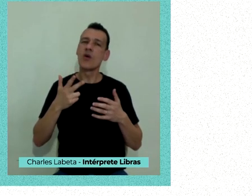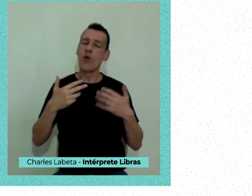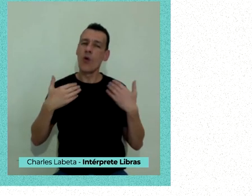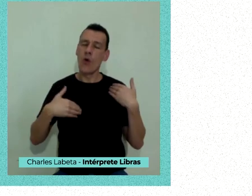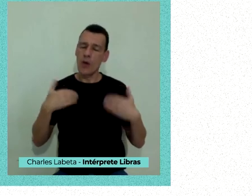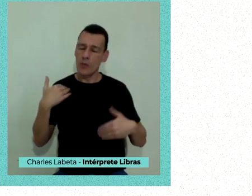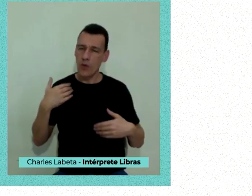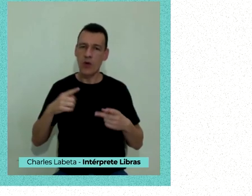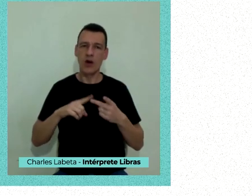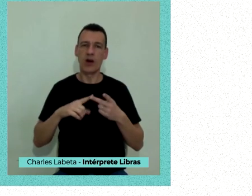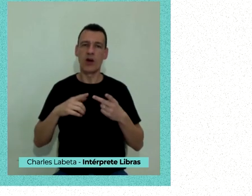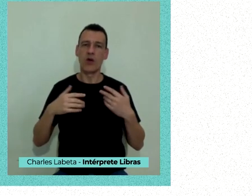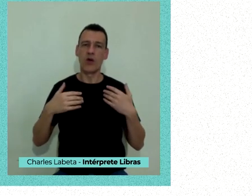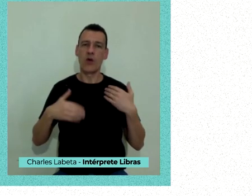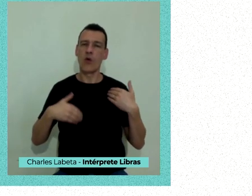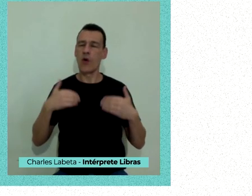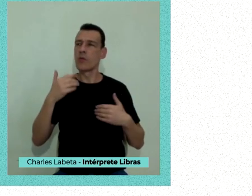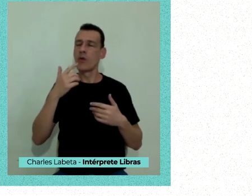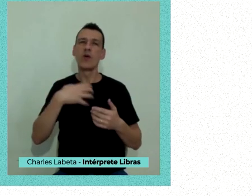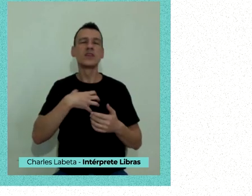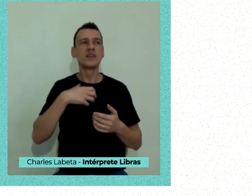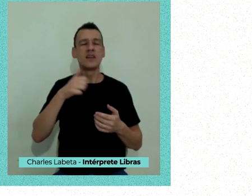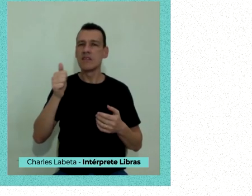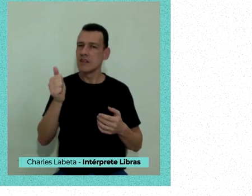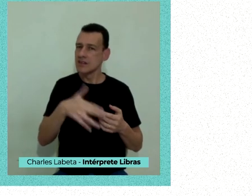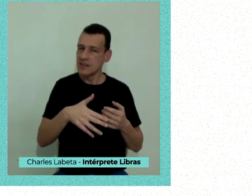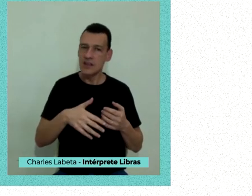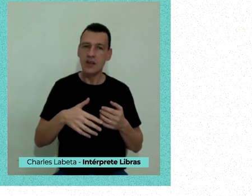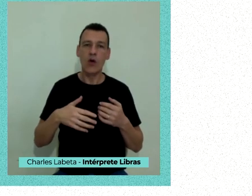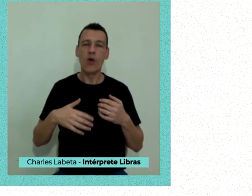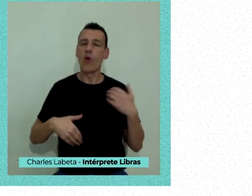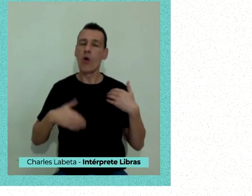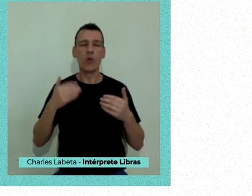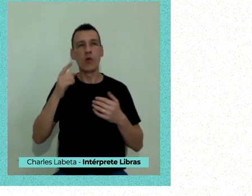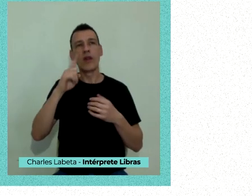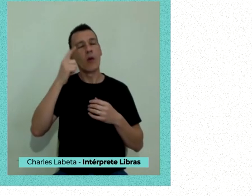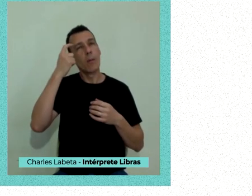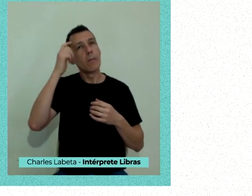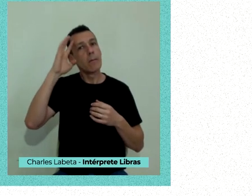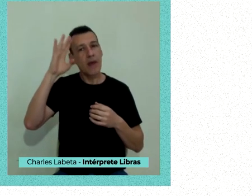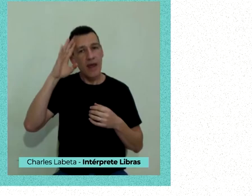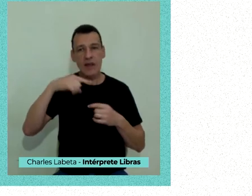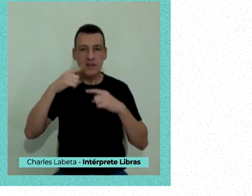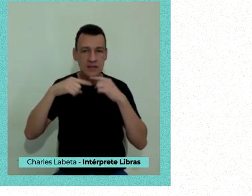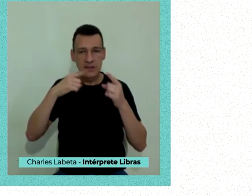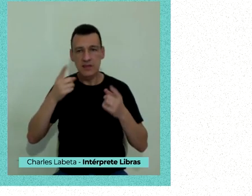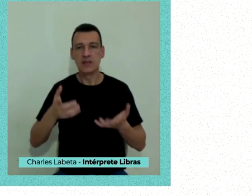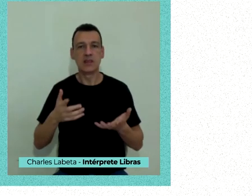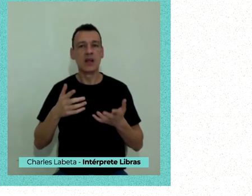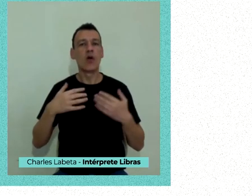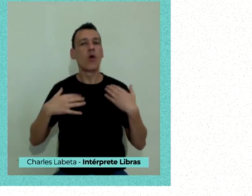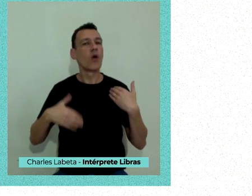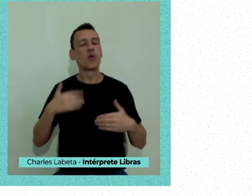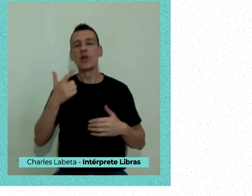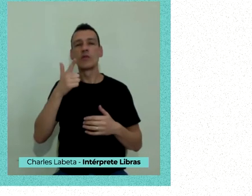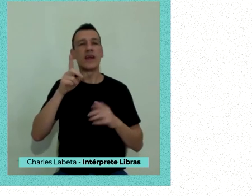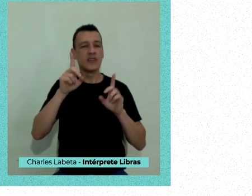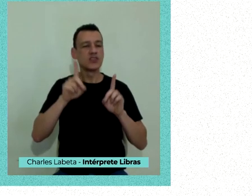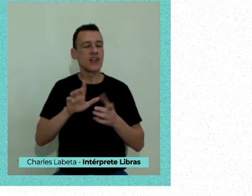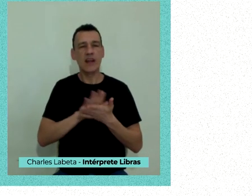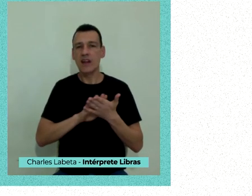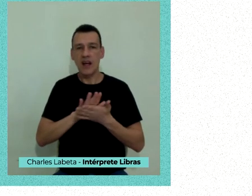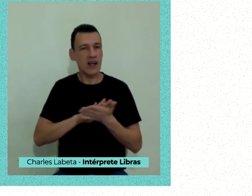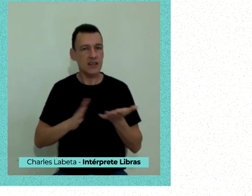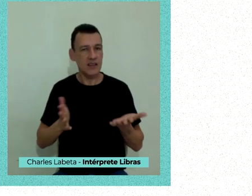ferramenta, um corpo sem valor, um corpo que não pensa, um corpo muitas vezes que não tem direito. E por que que eu falo